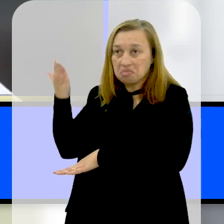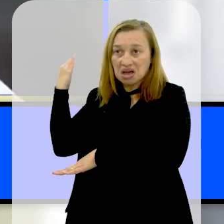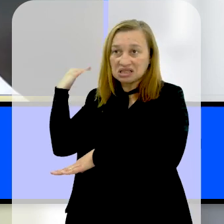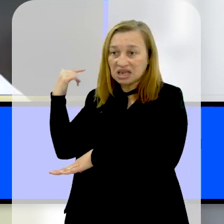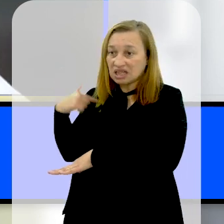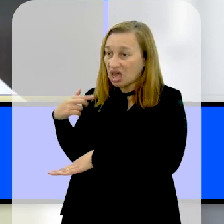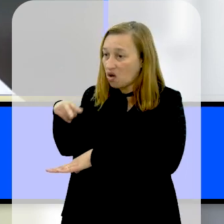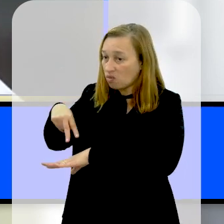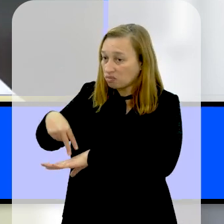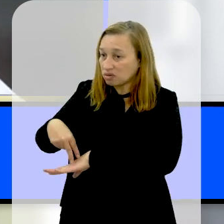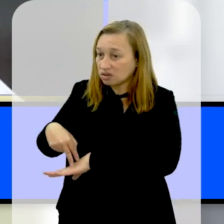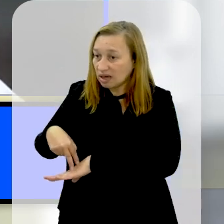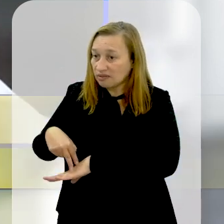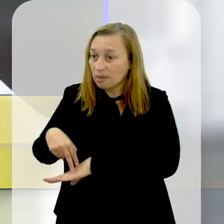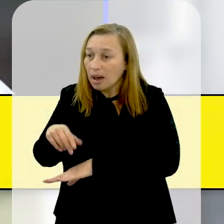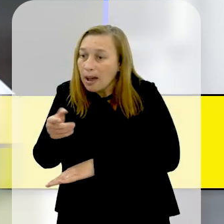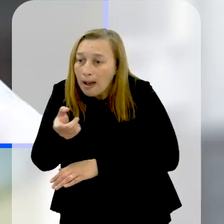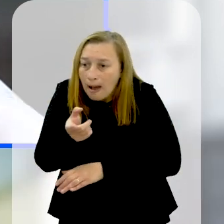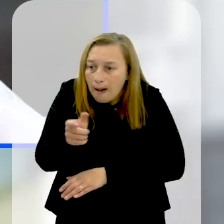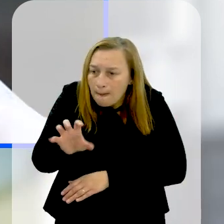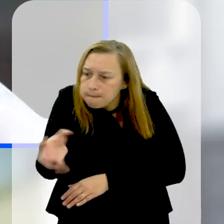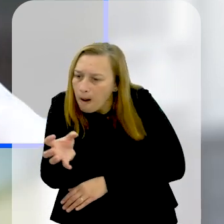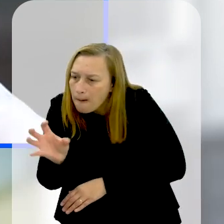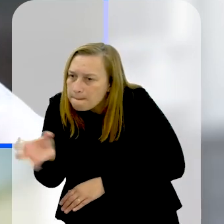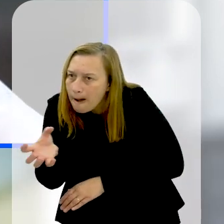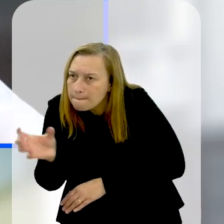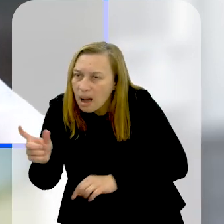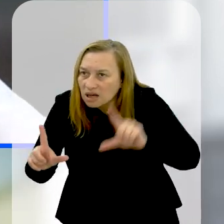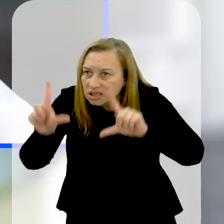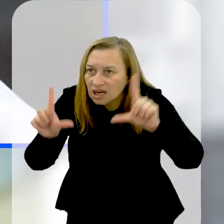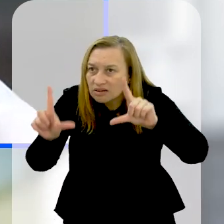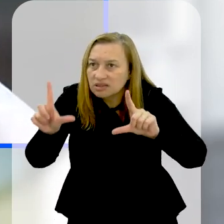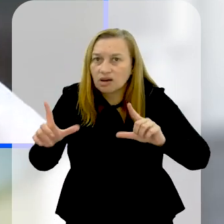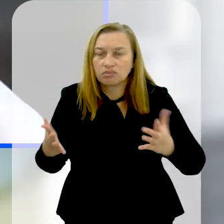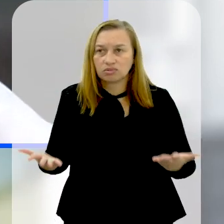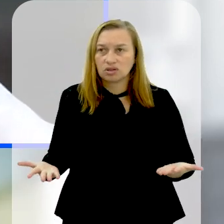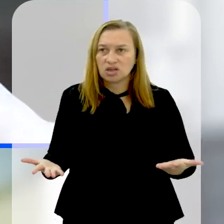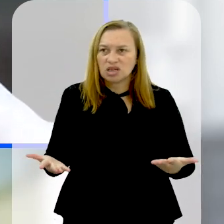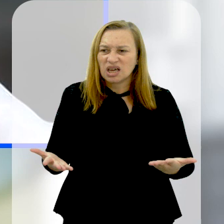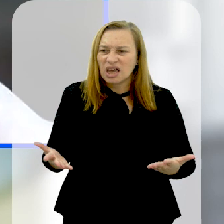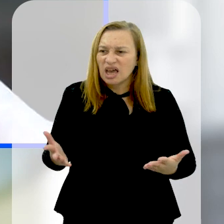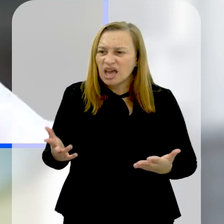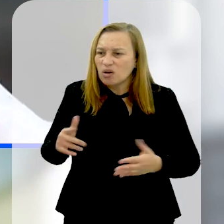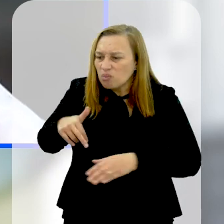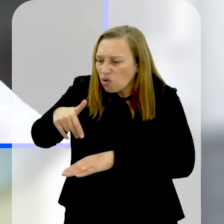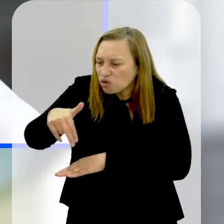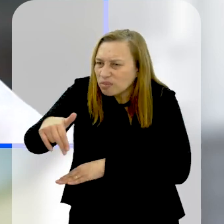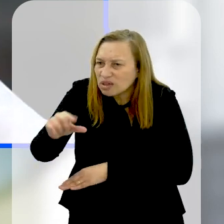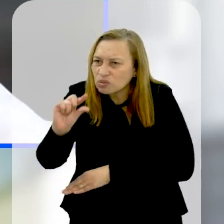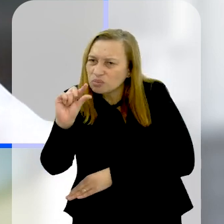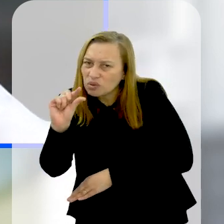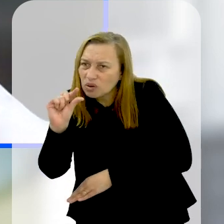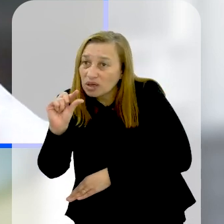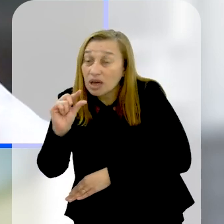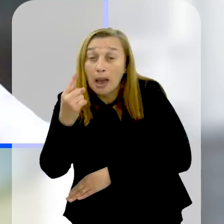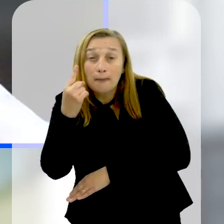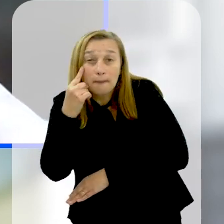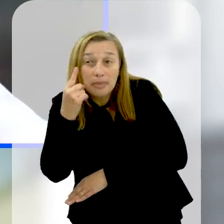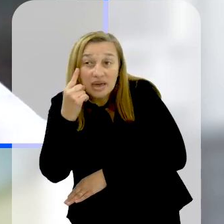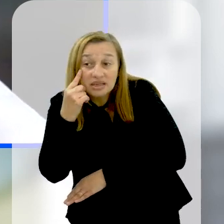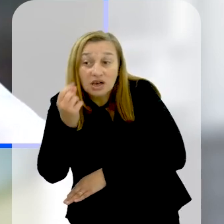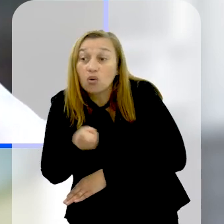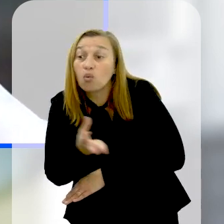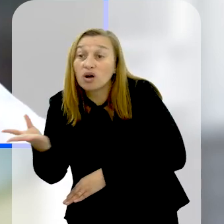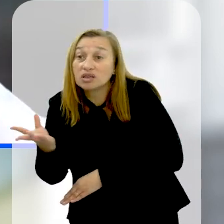na minha época eu tinha que levantar para mudar o canal da televisão. Era um movimento pequeno, mas pensa em